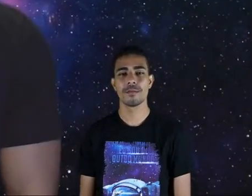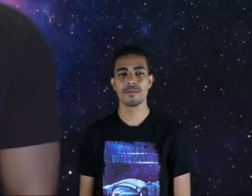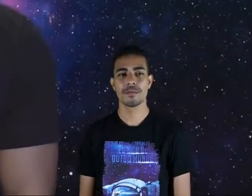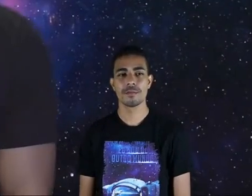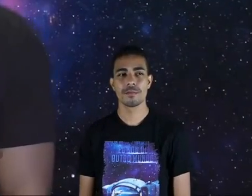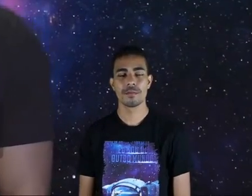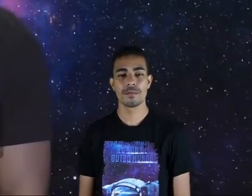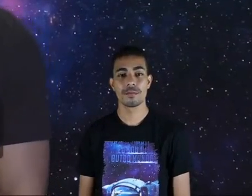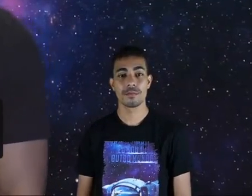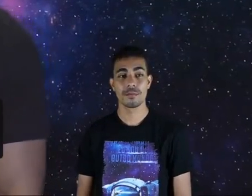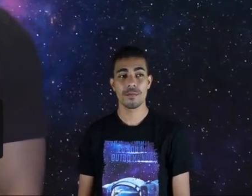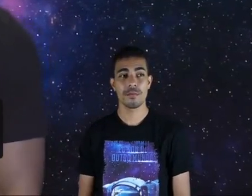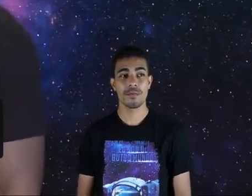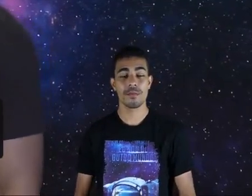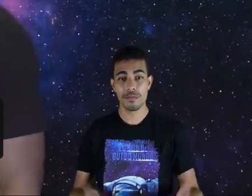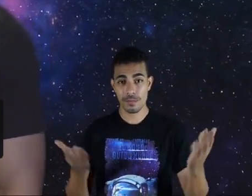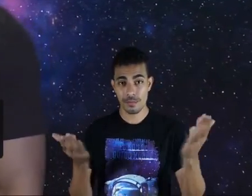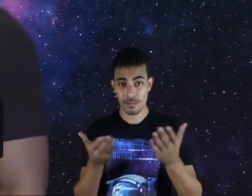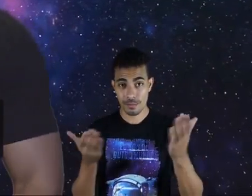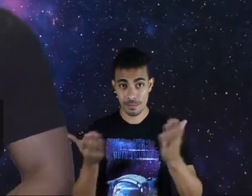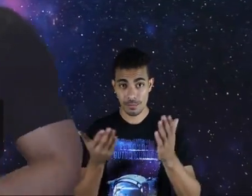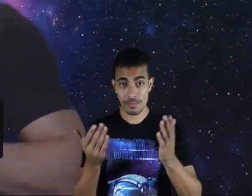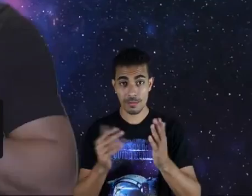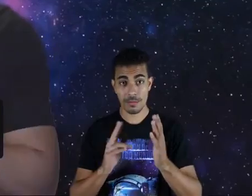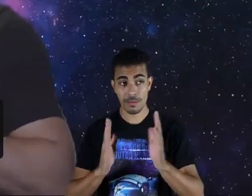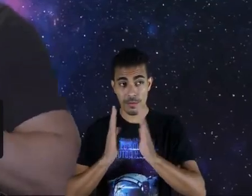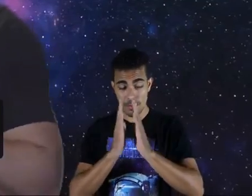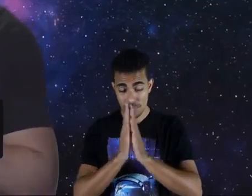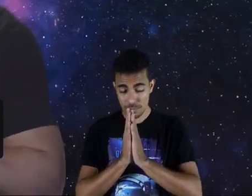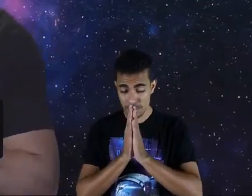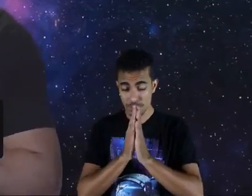E agora vamos falar com aquele que projetou o universo.